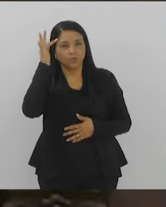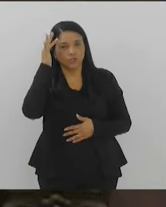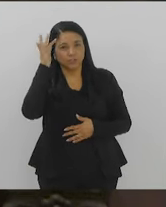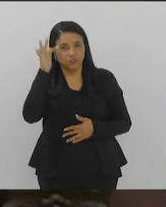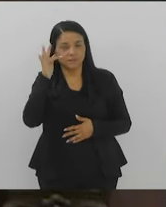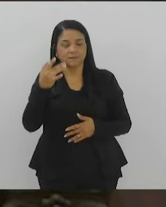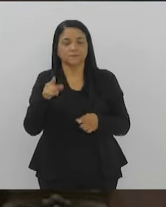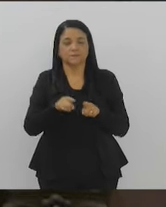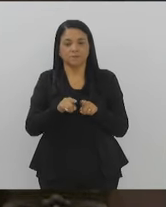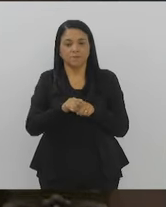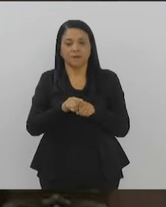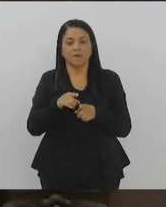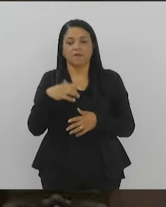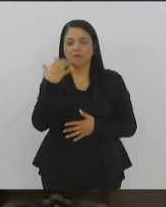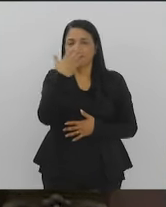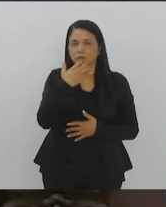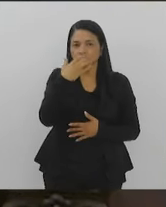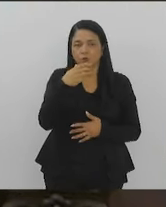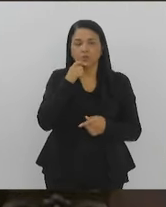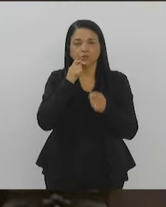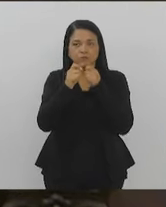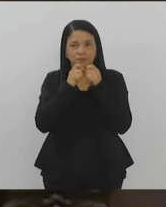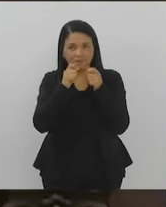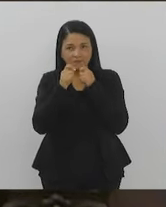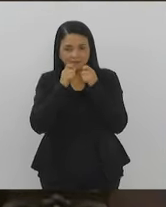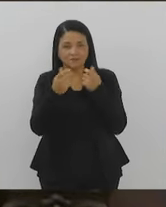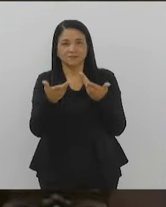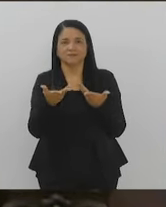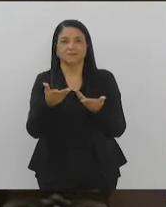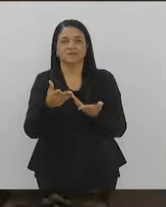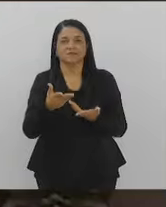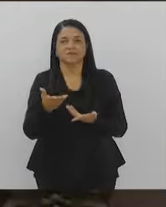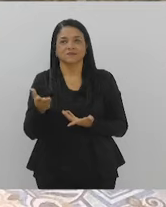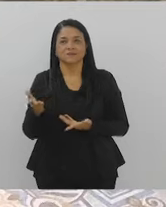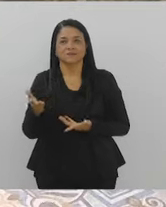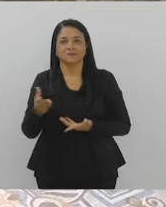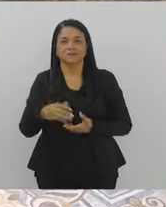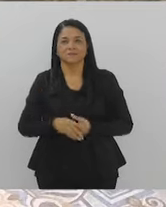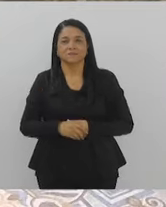bom, hein? Vou chegar lá, meu apóstolo.